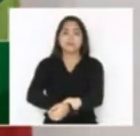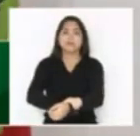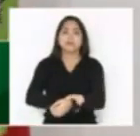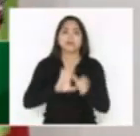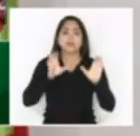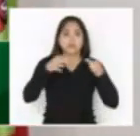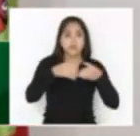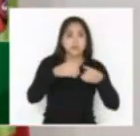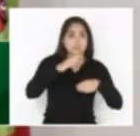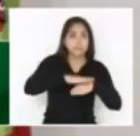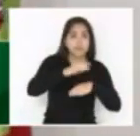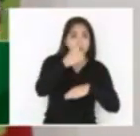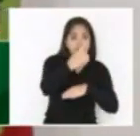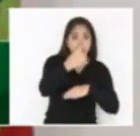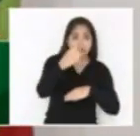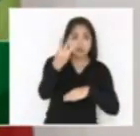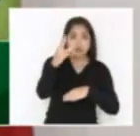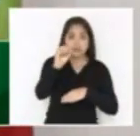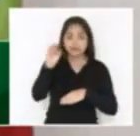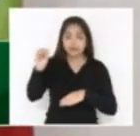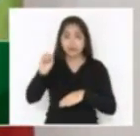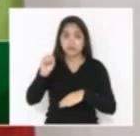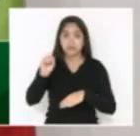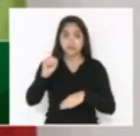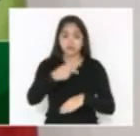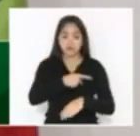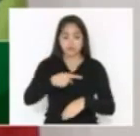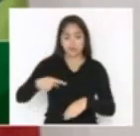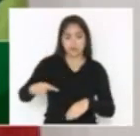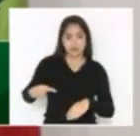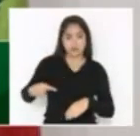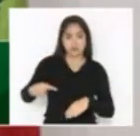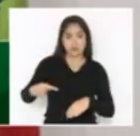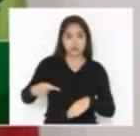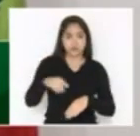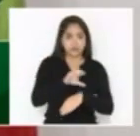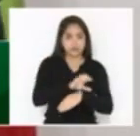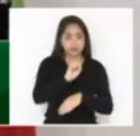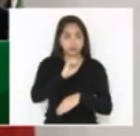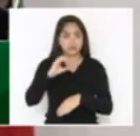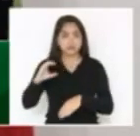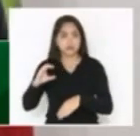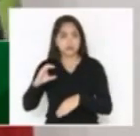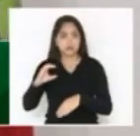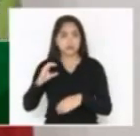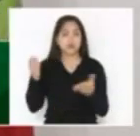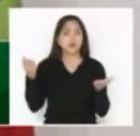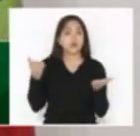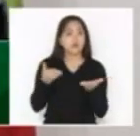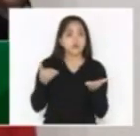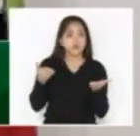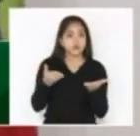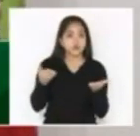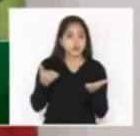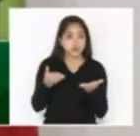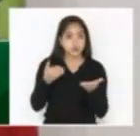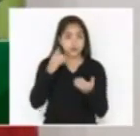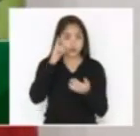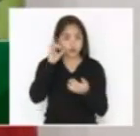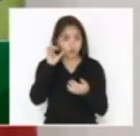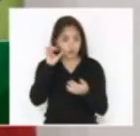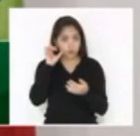de 1.300 pastores da Assembleia de Deus do Estado de Santa Catarina e Sudoeste do Paraná, onde hoje, ontem e hoje,